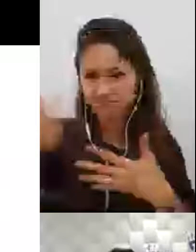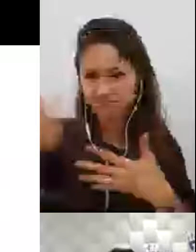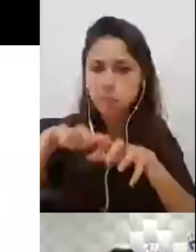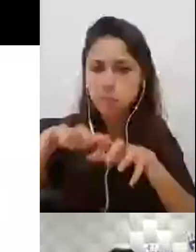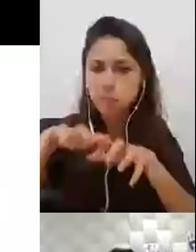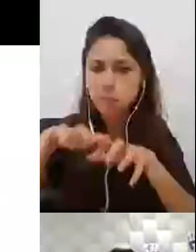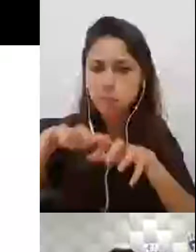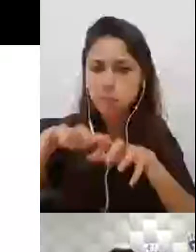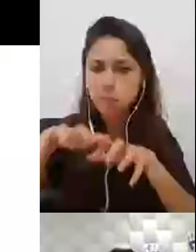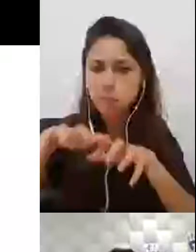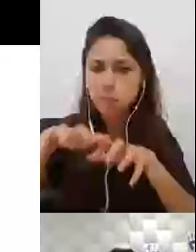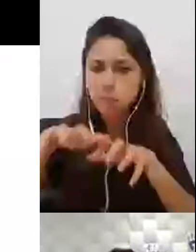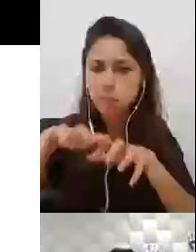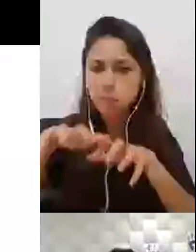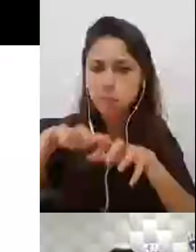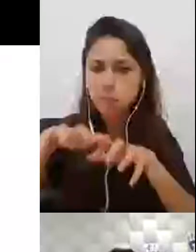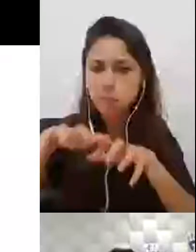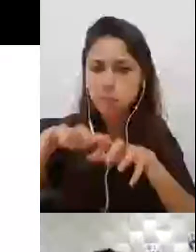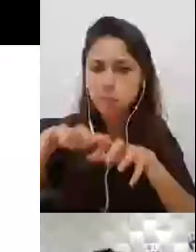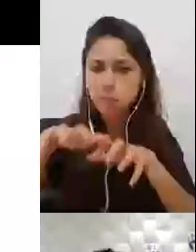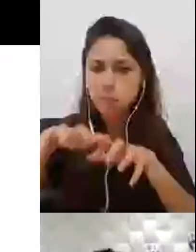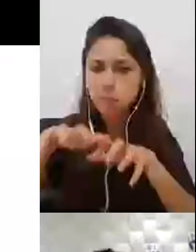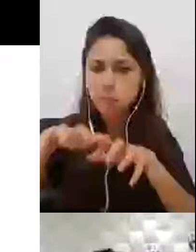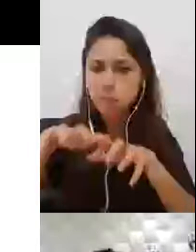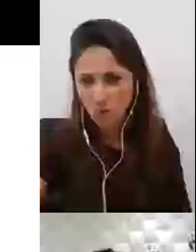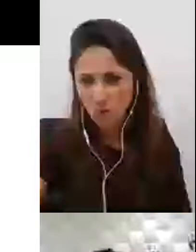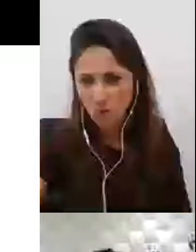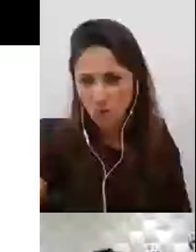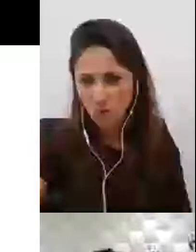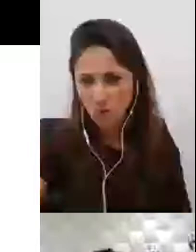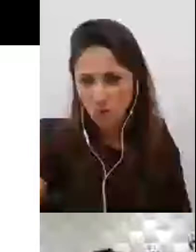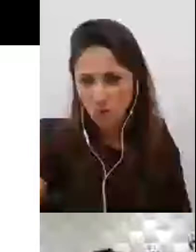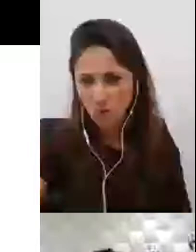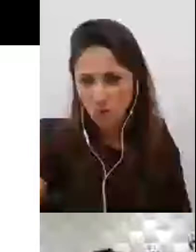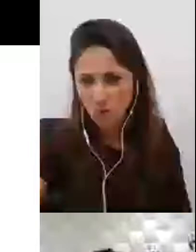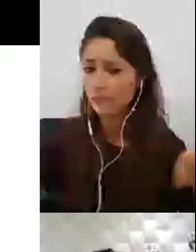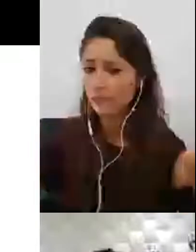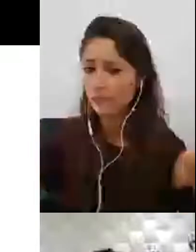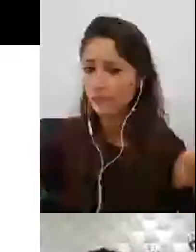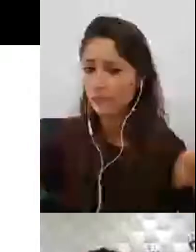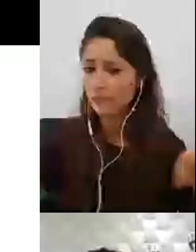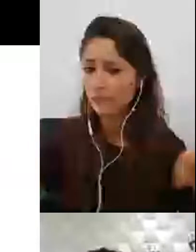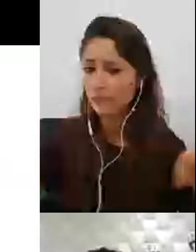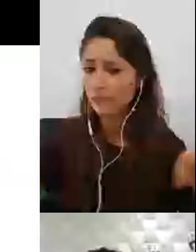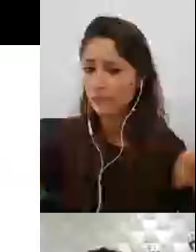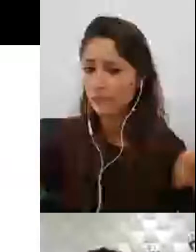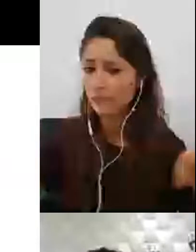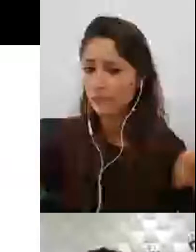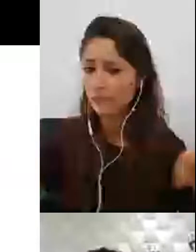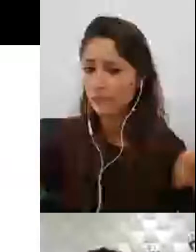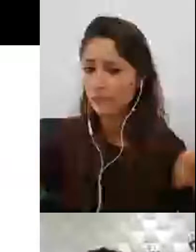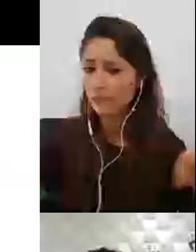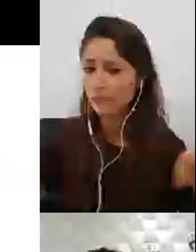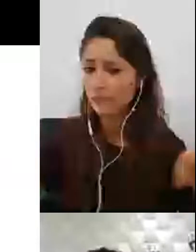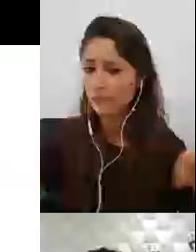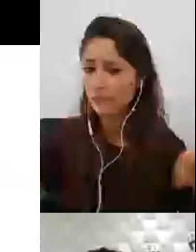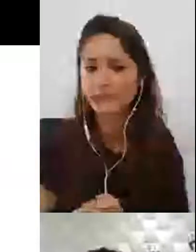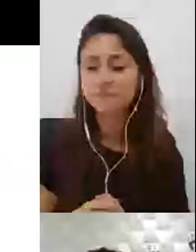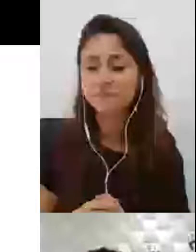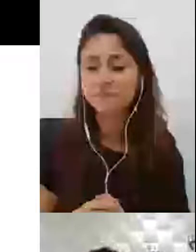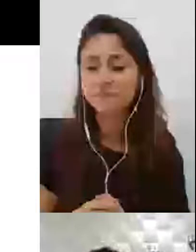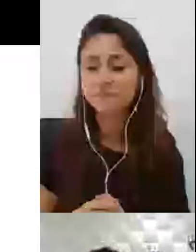os sistemas de injeção para que a gente consiga desenvolver da melhor forma possível, né, ou movimentar da